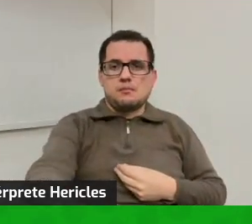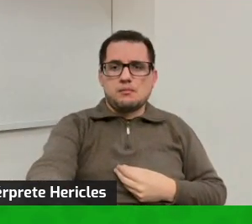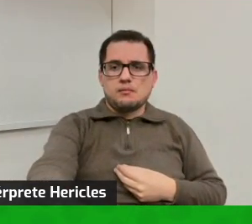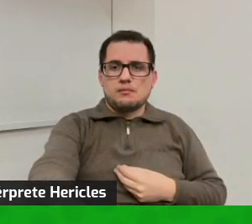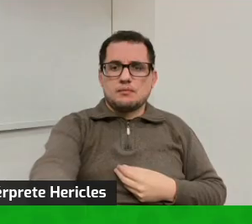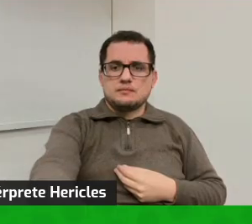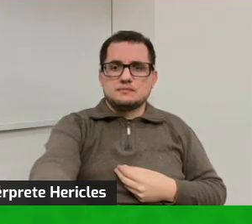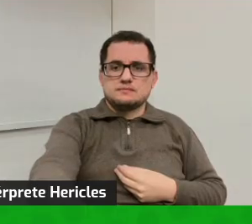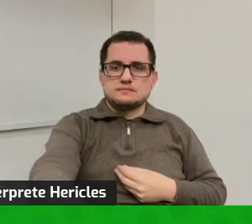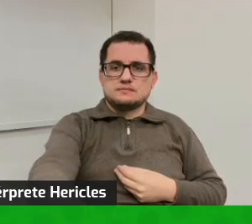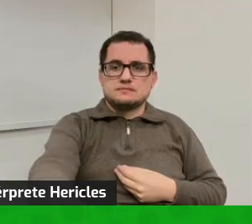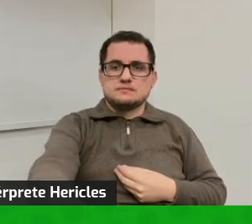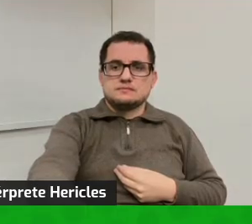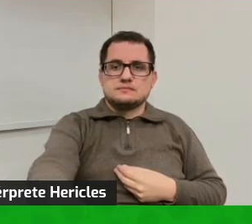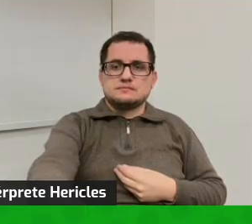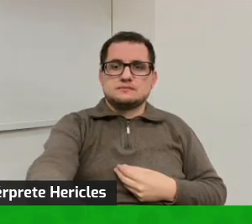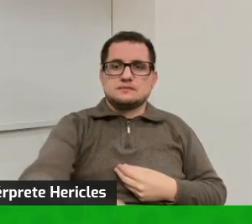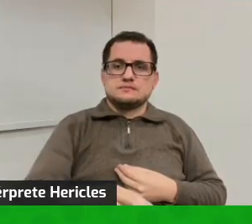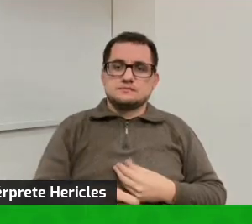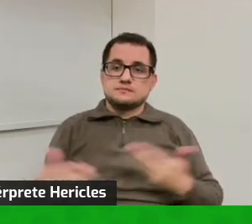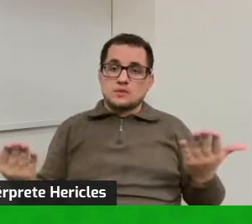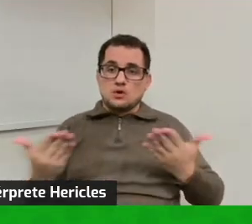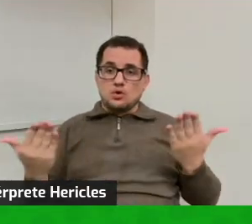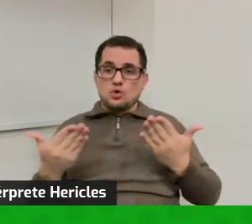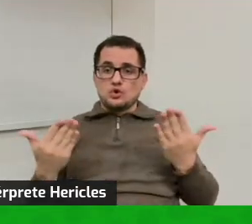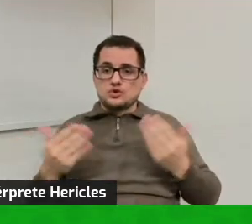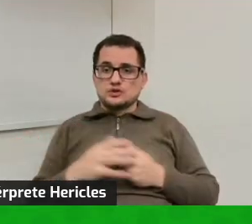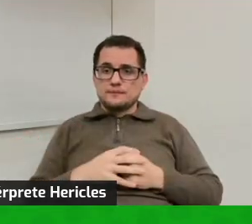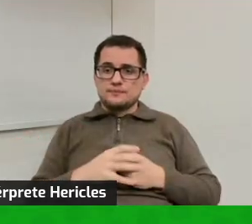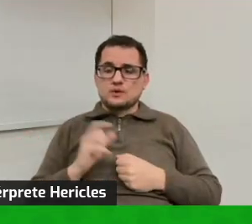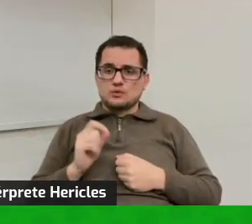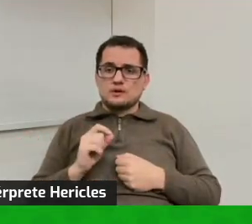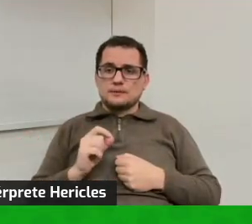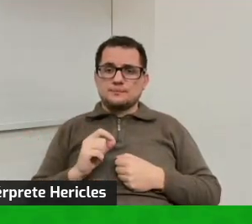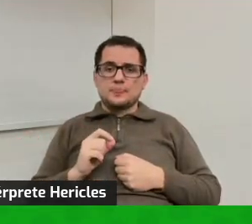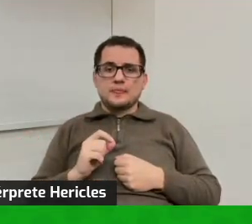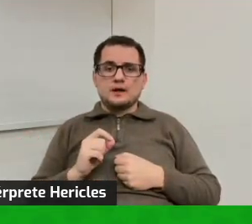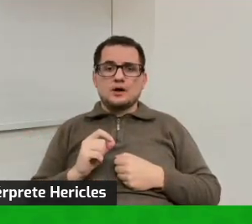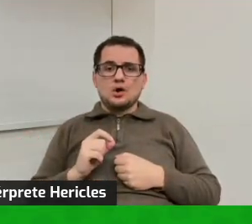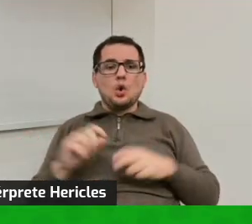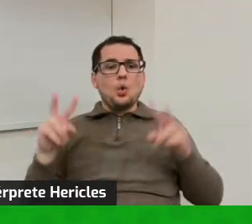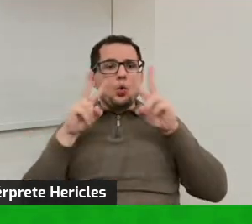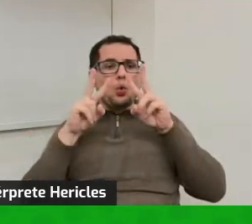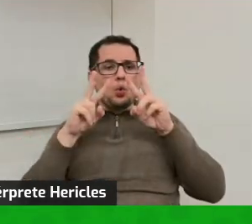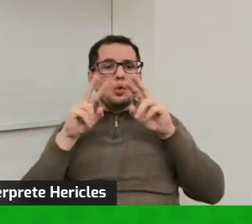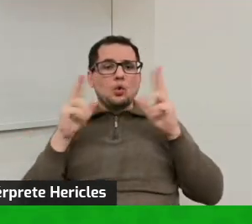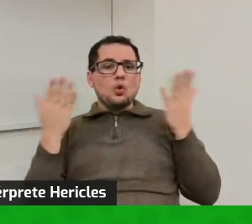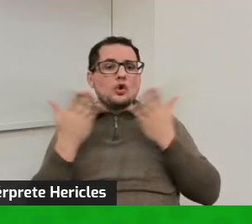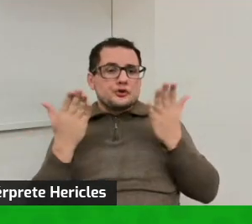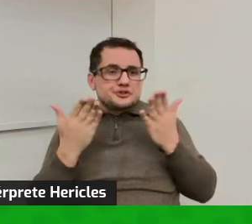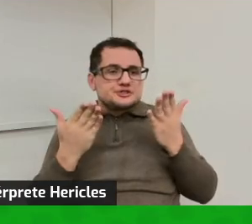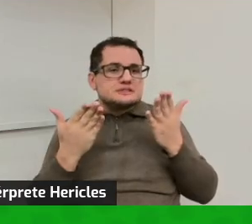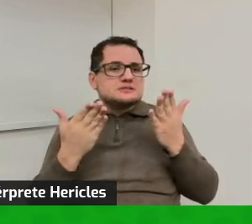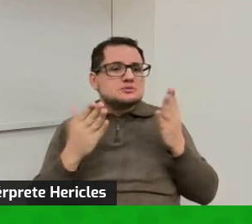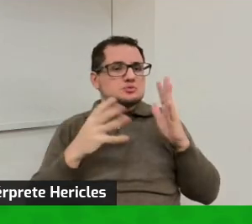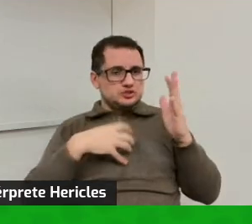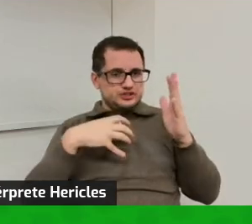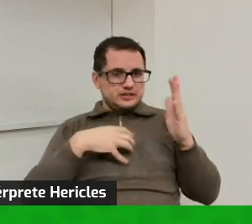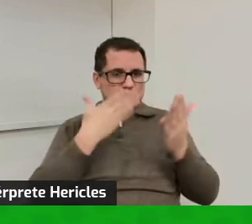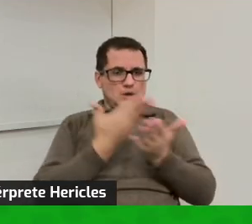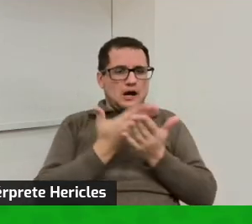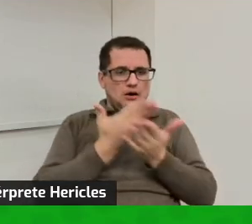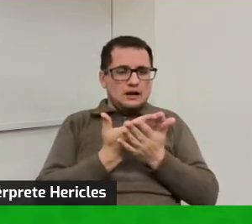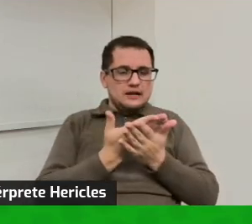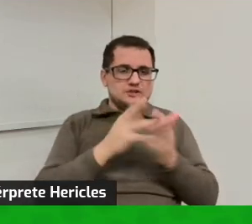diferente das outras aulas que a gente teve aqui. Nas outras aulas, normalmente eu passava toda a apresentação e depois a gente ia para o software praticar. Essa aula vai